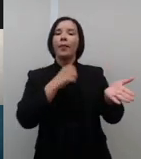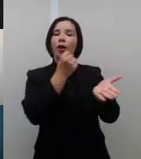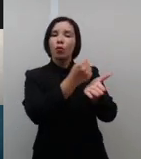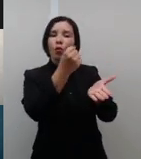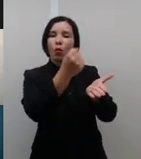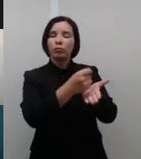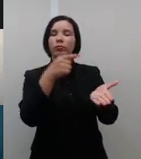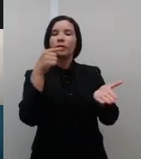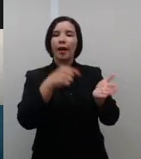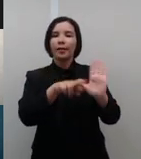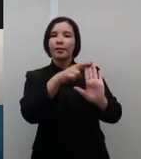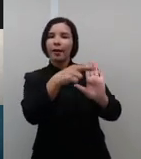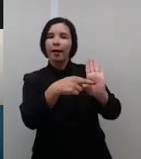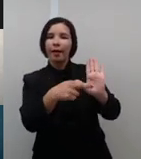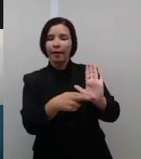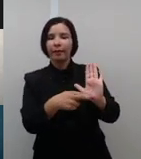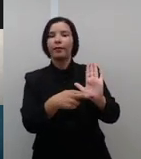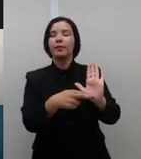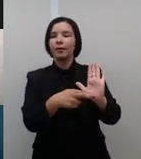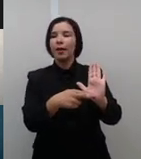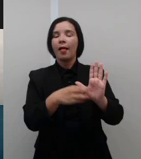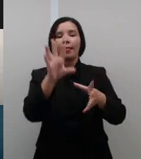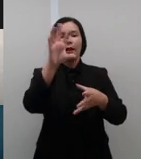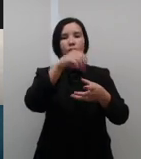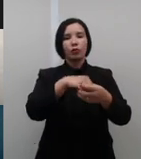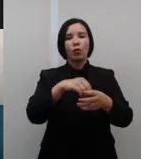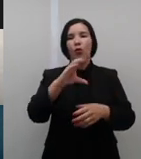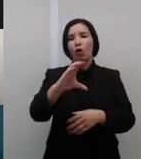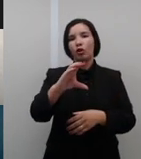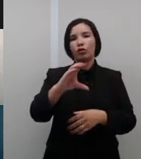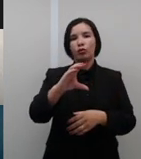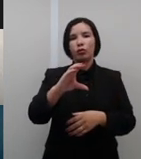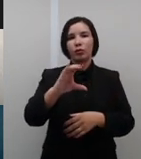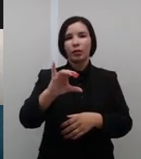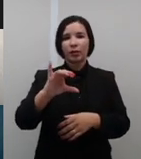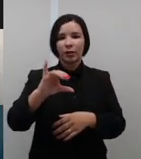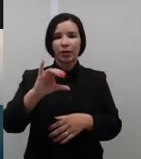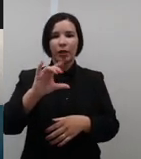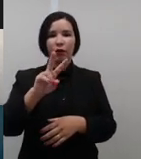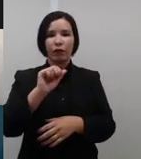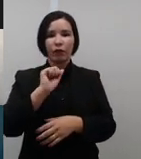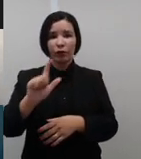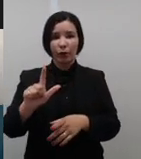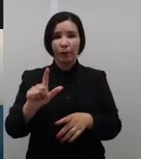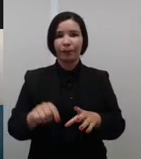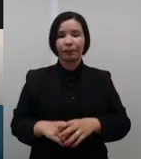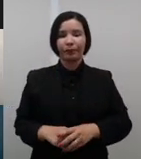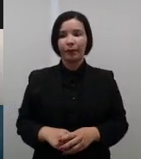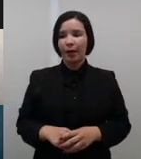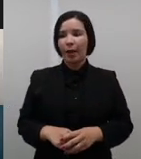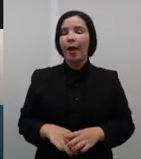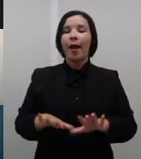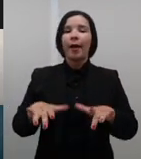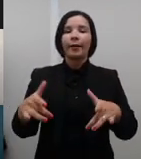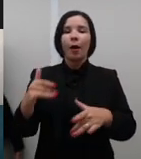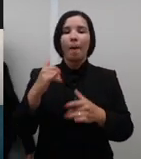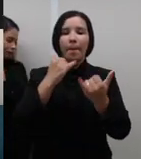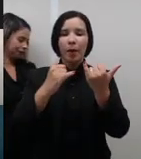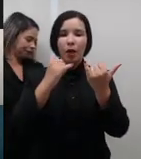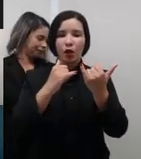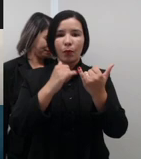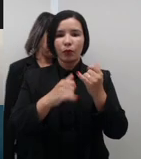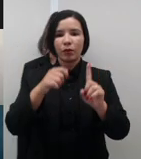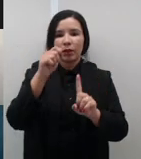eram violadoras do Código Civil de 2016, que estipulava juros legais de 0,5% ao mês, e do vetusto